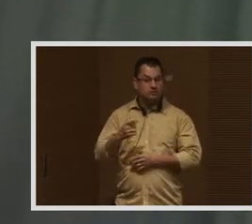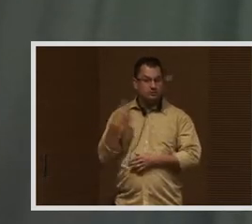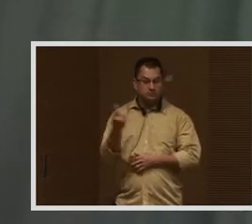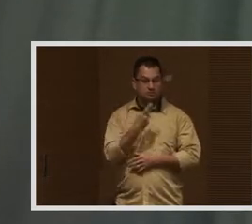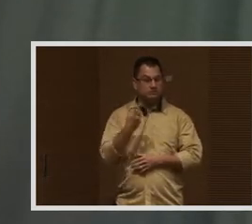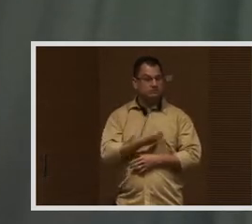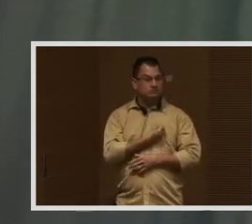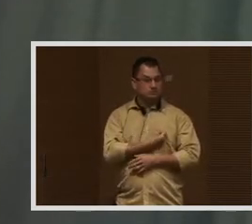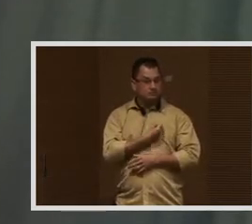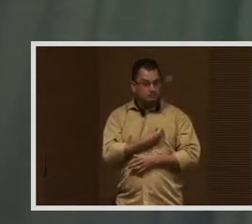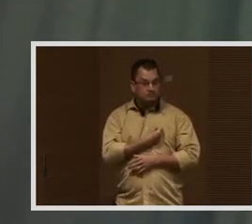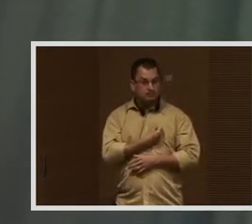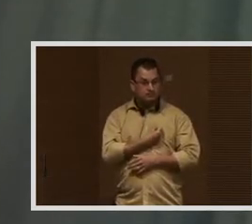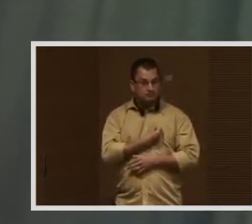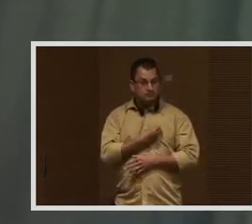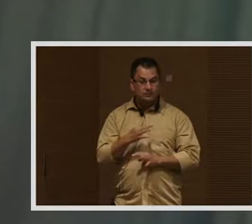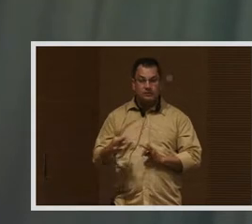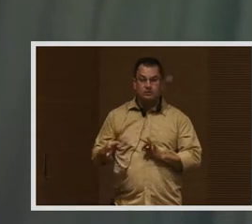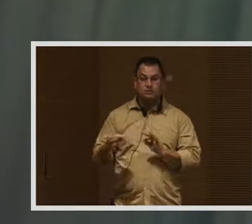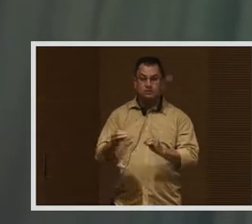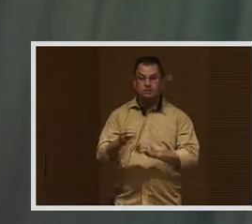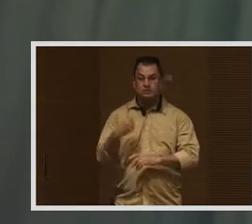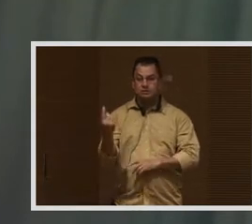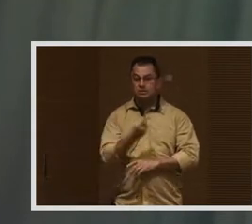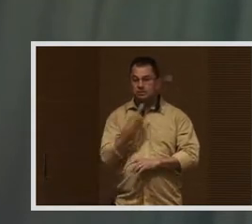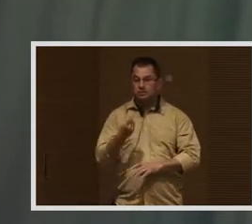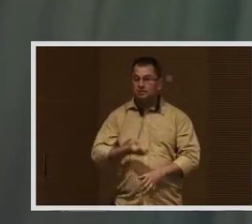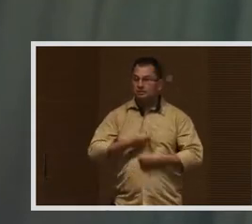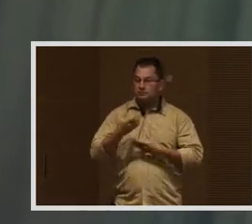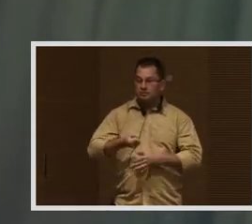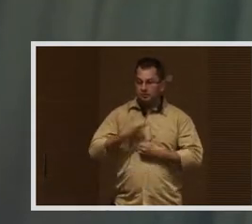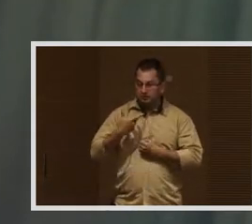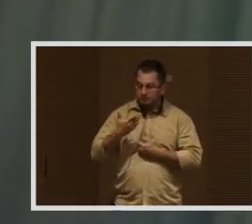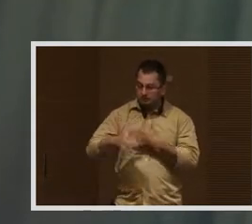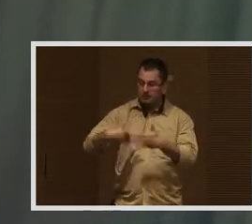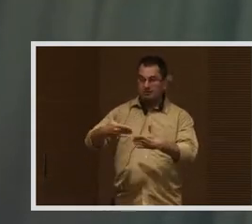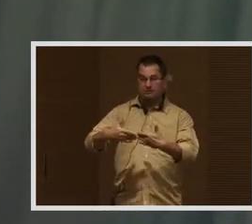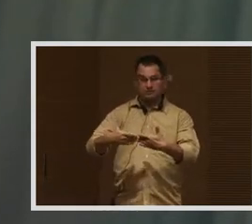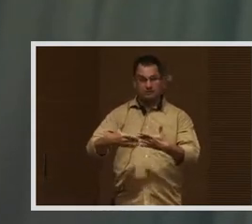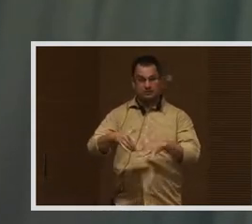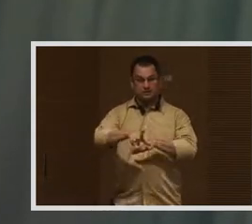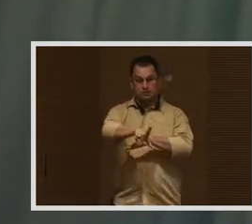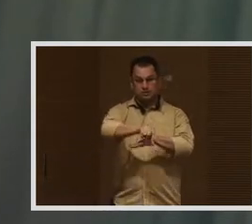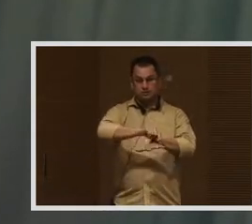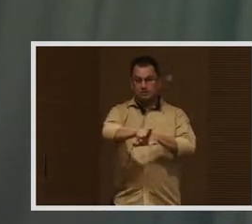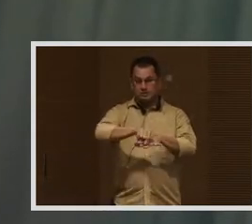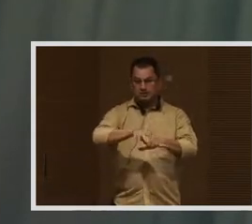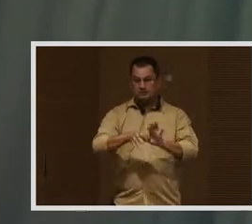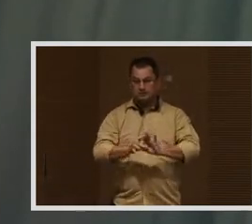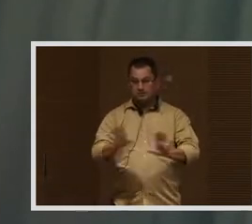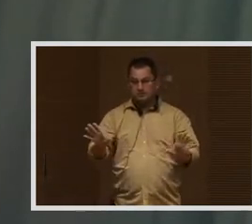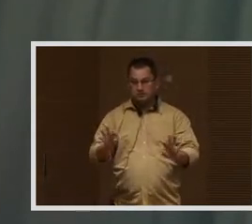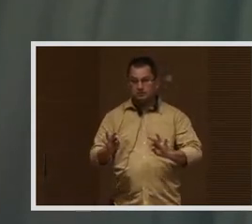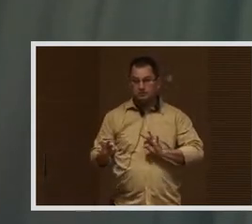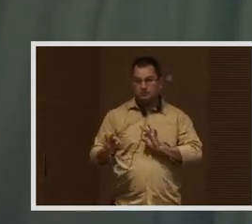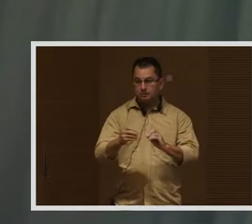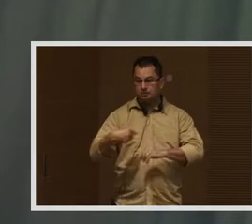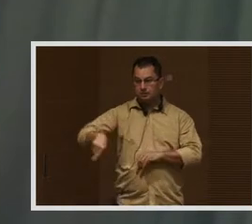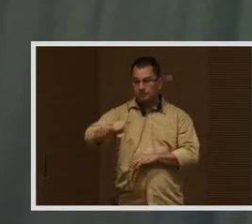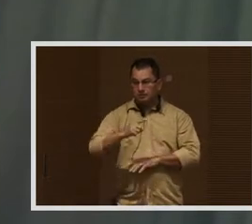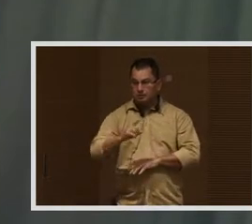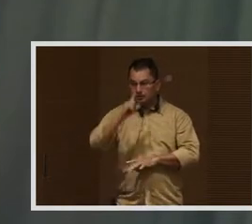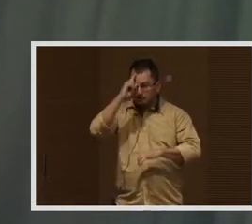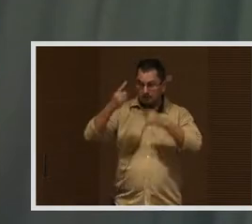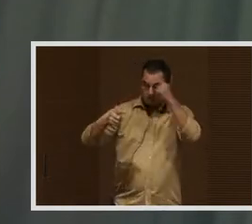existimos. Existimos com tudo o que produzimos de avanço democrático, com tudo o que inventamos e com todas